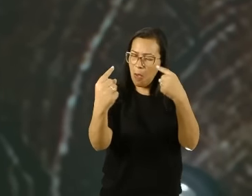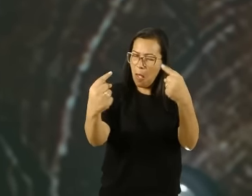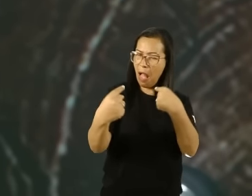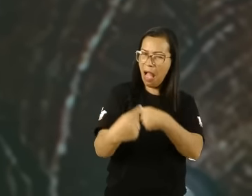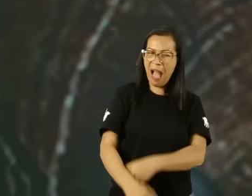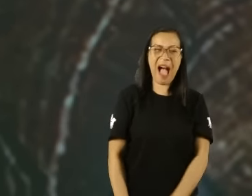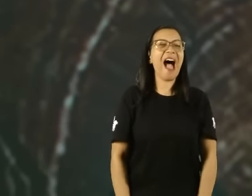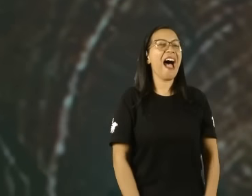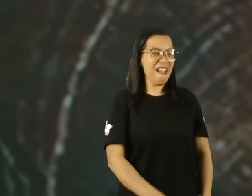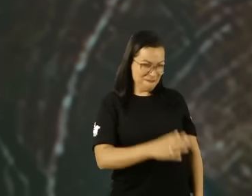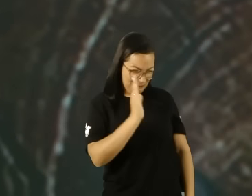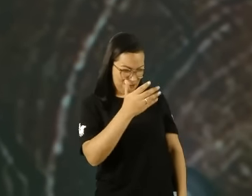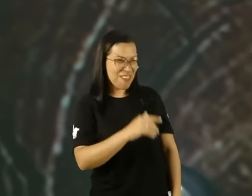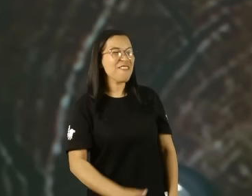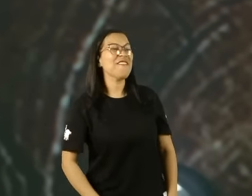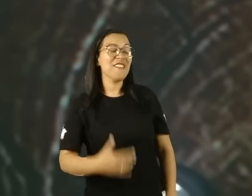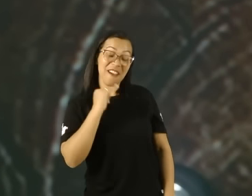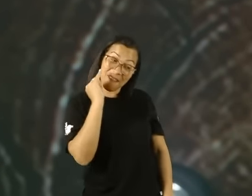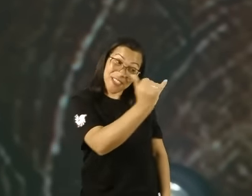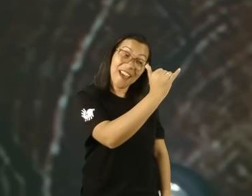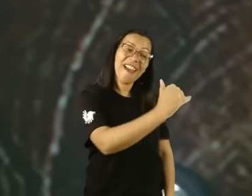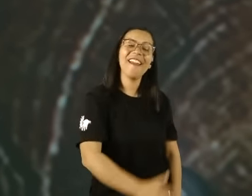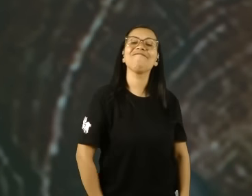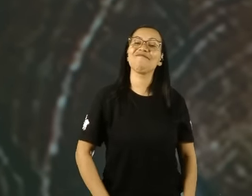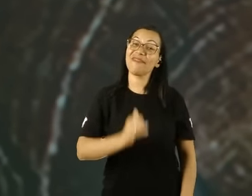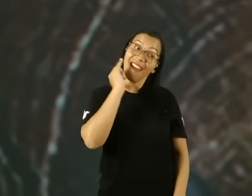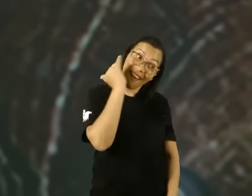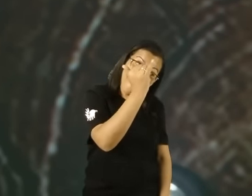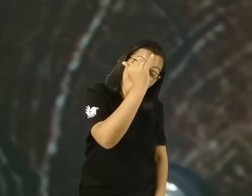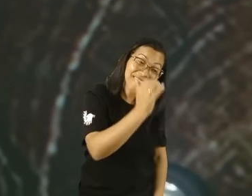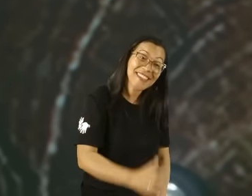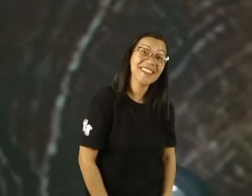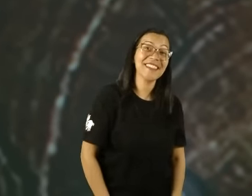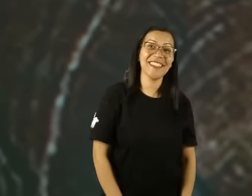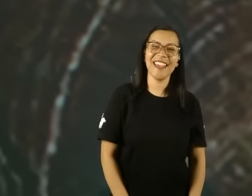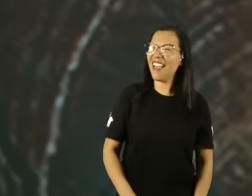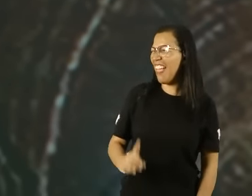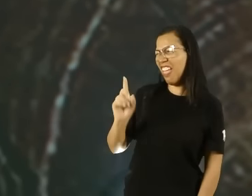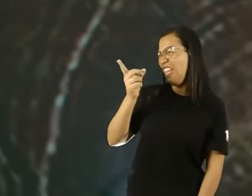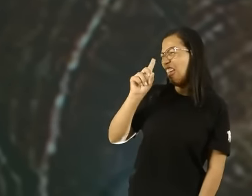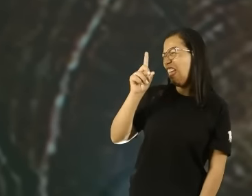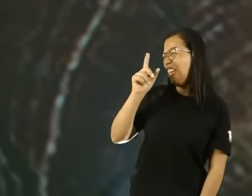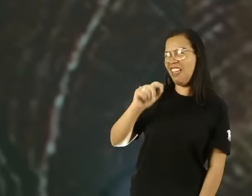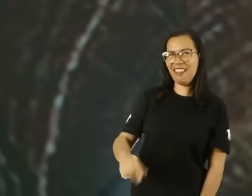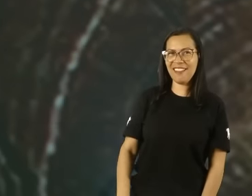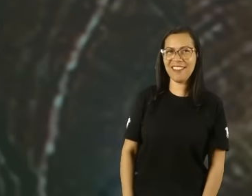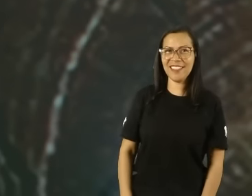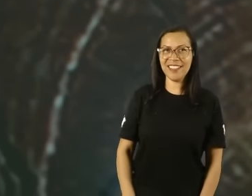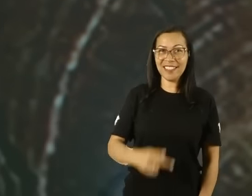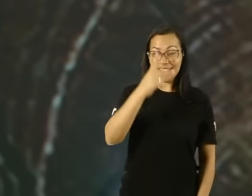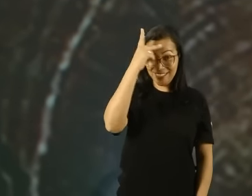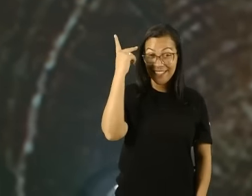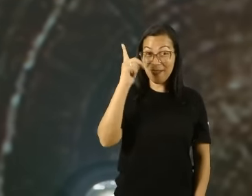A pessoa nem falou nada. Aí vem, meteu o louco. Eu te avisei. Avisou nada, nem falou nada. Tem uns que metem o louco, não tem não? Nossa,